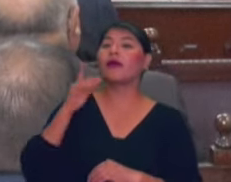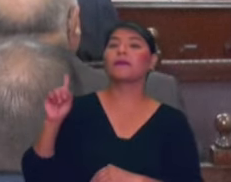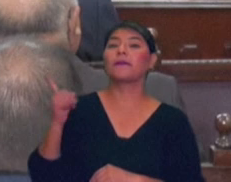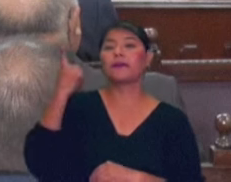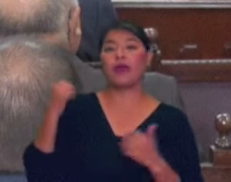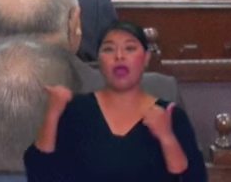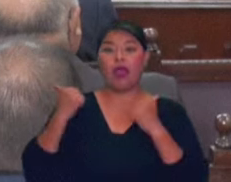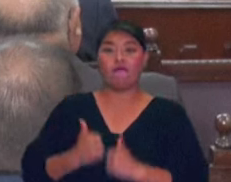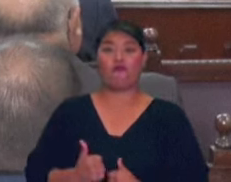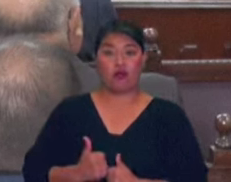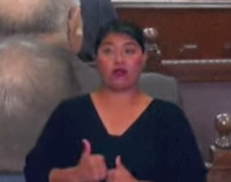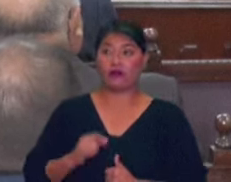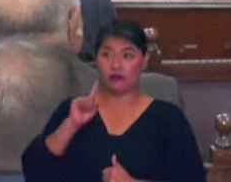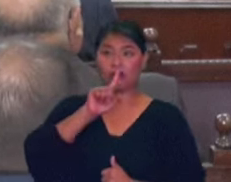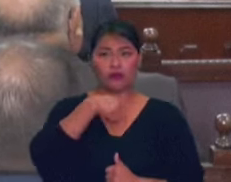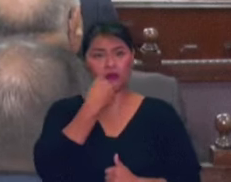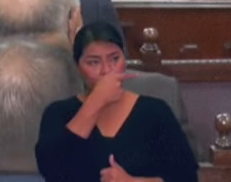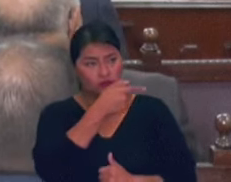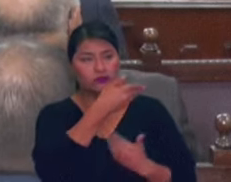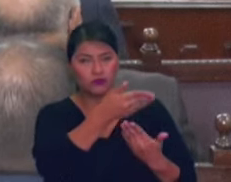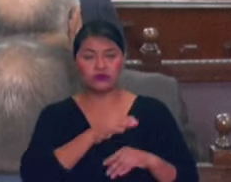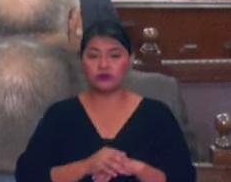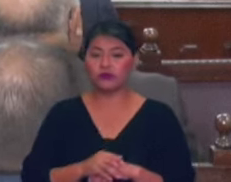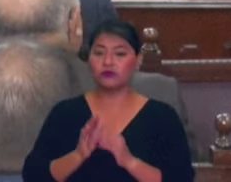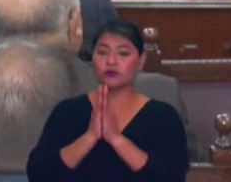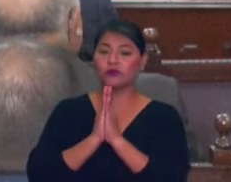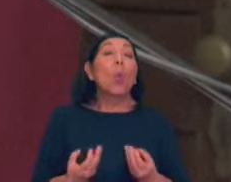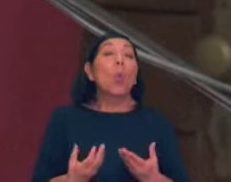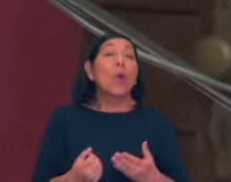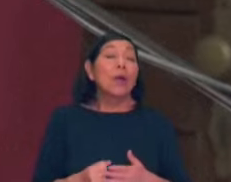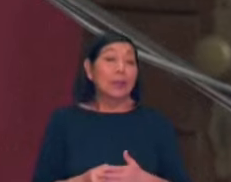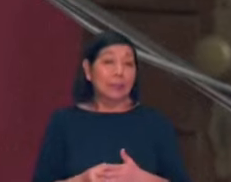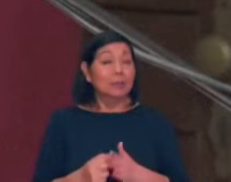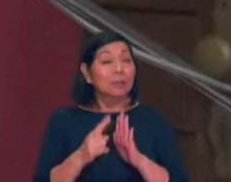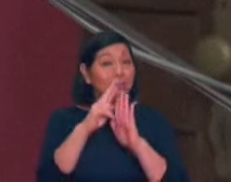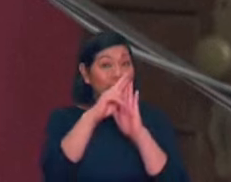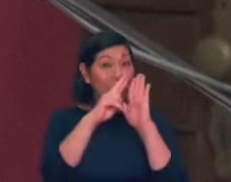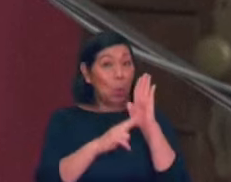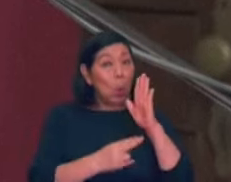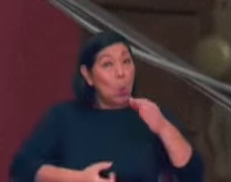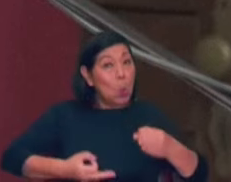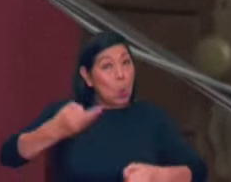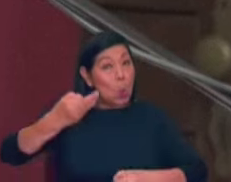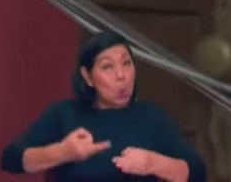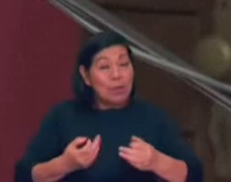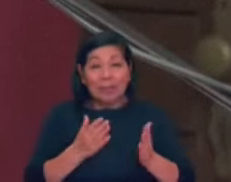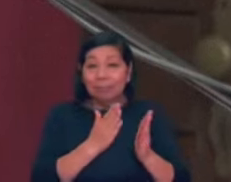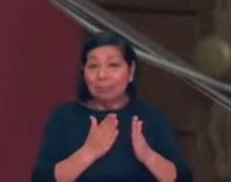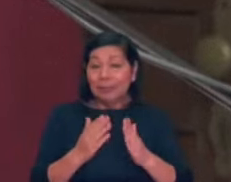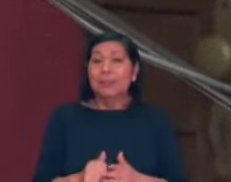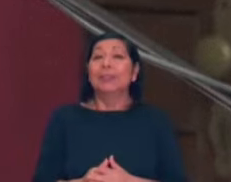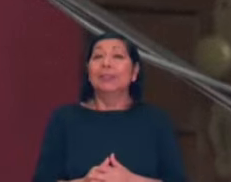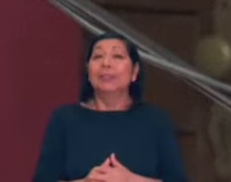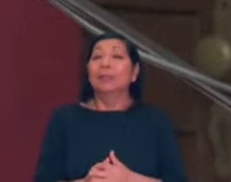perturbação da Tranquilidade pública o documento foi entregue ao juiz responsável pelo caso Ju que deve revisar os